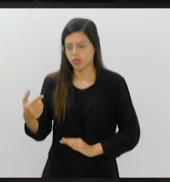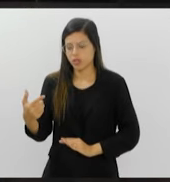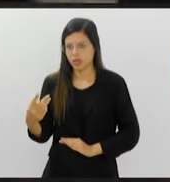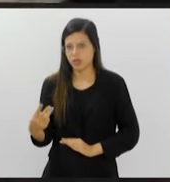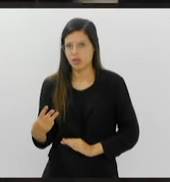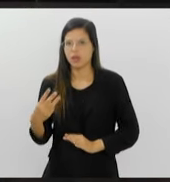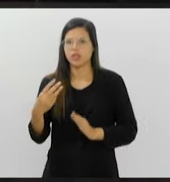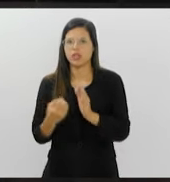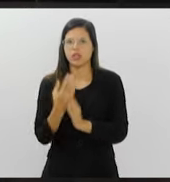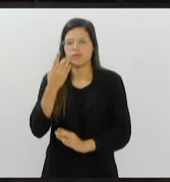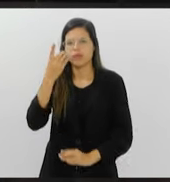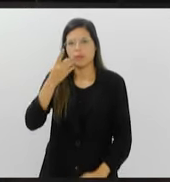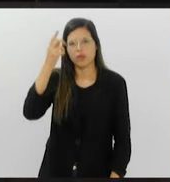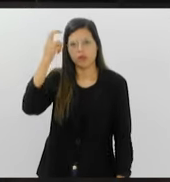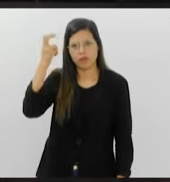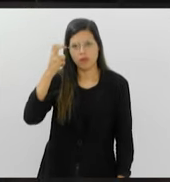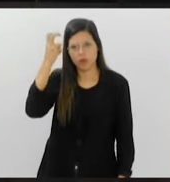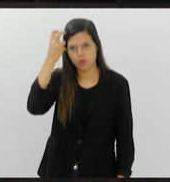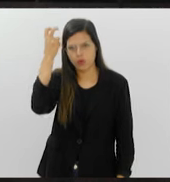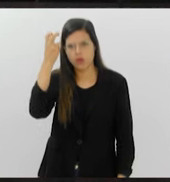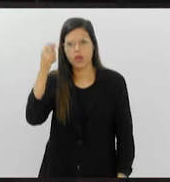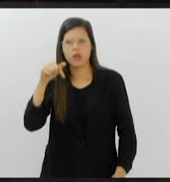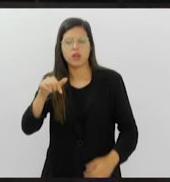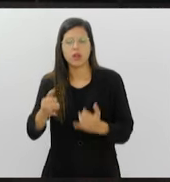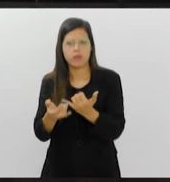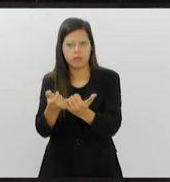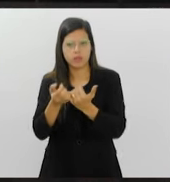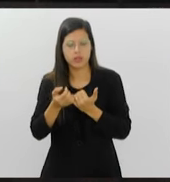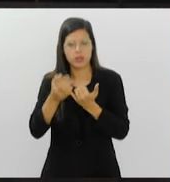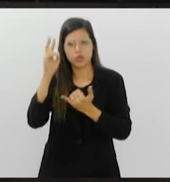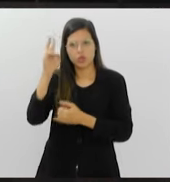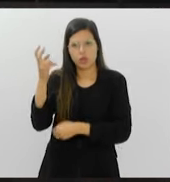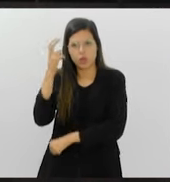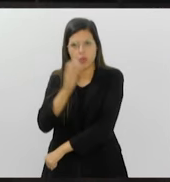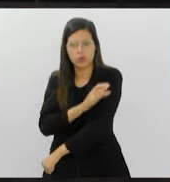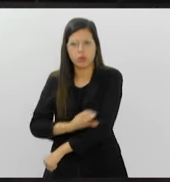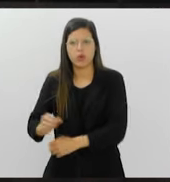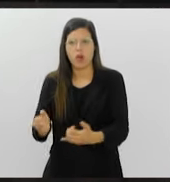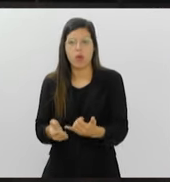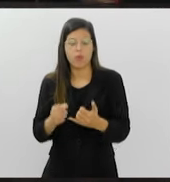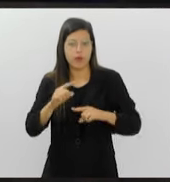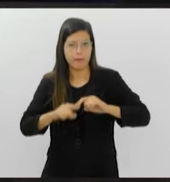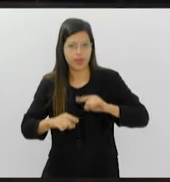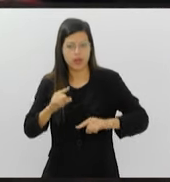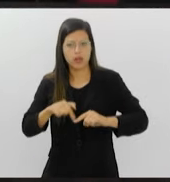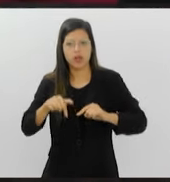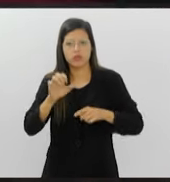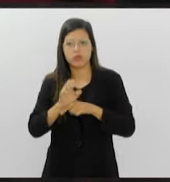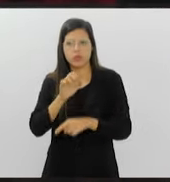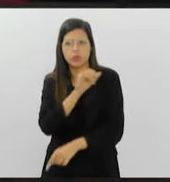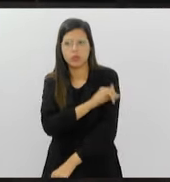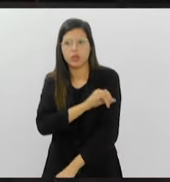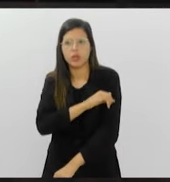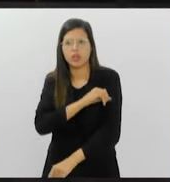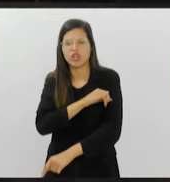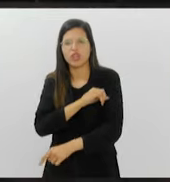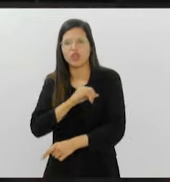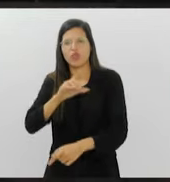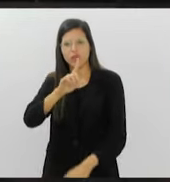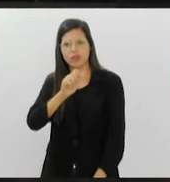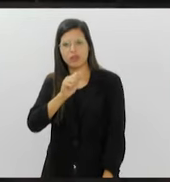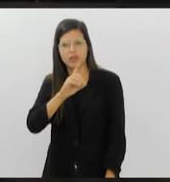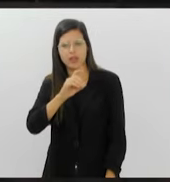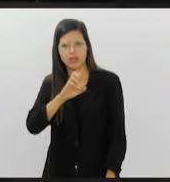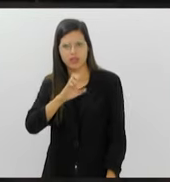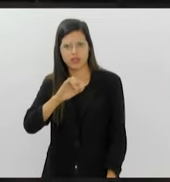Verônica Lima, que declara como patrimônio histórico, cultural e imaterial do Estado do Rio de Janeiro a ladeira de pedra do município do Carmo e